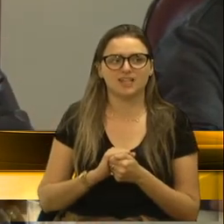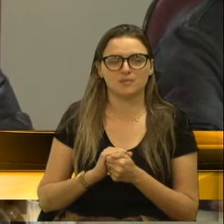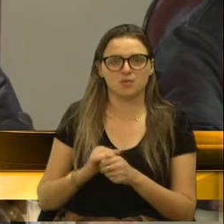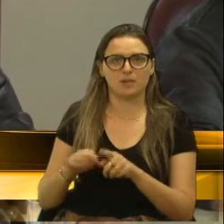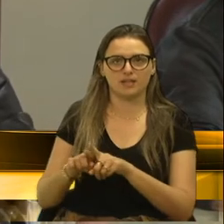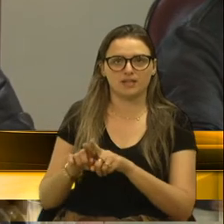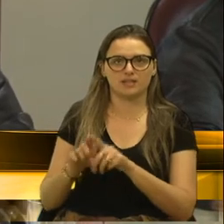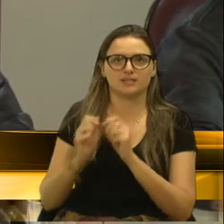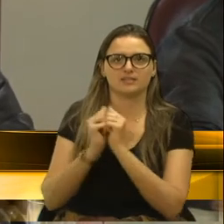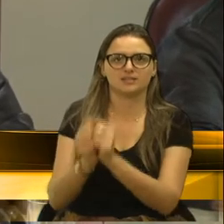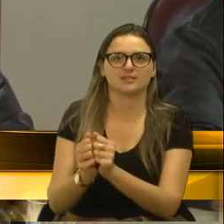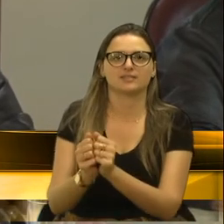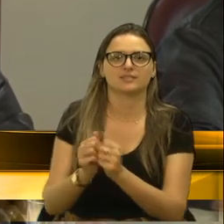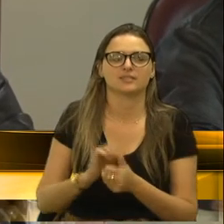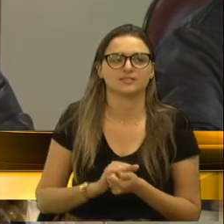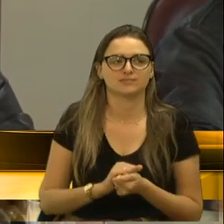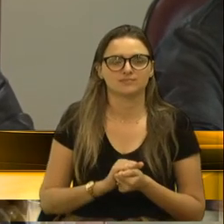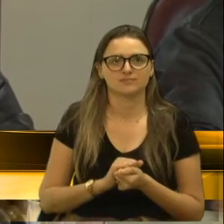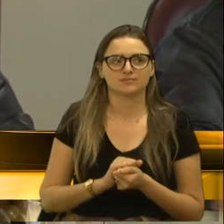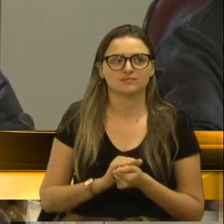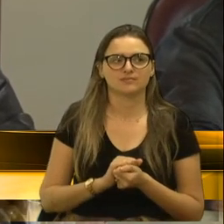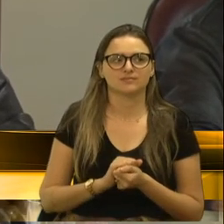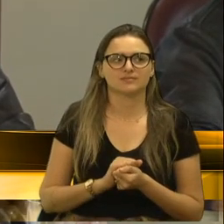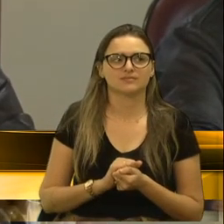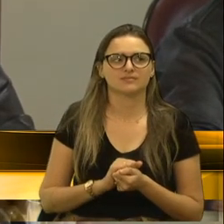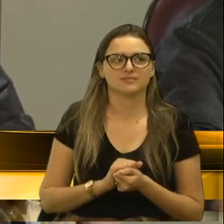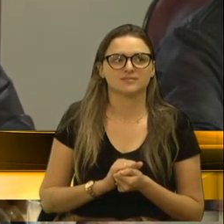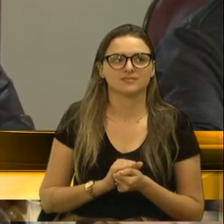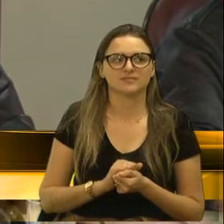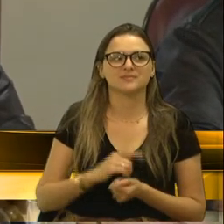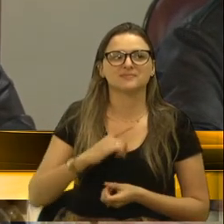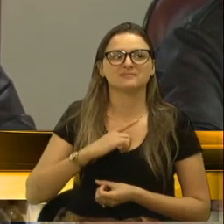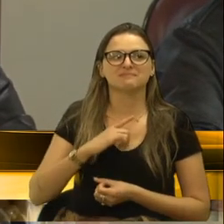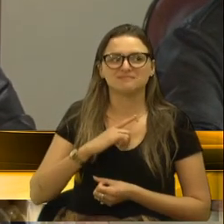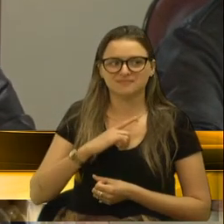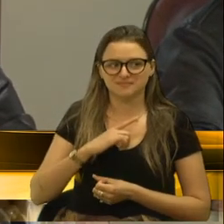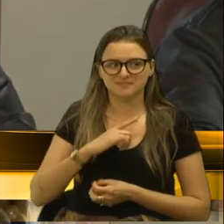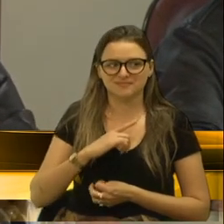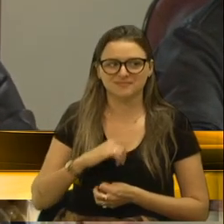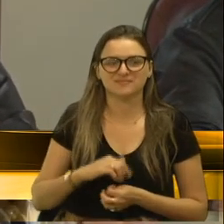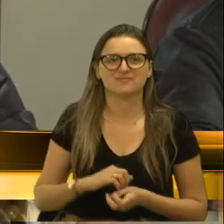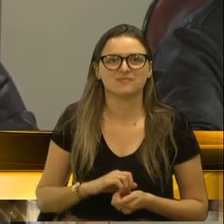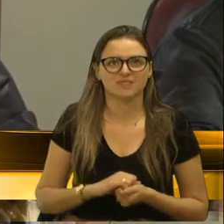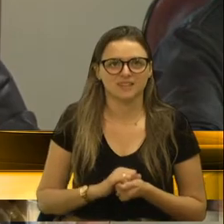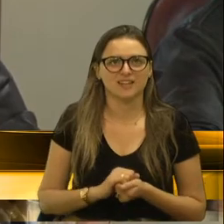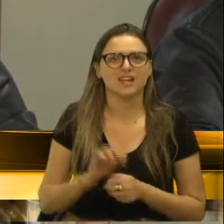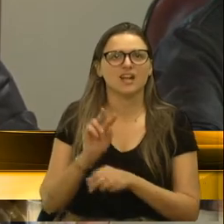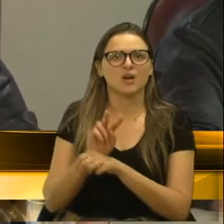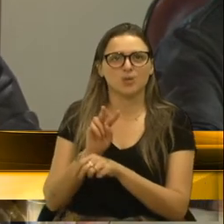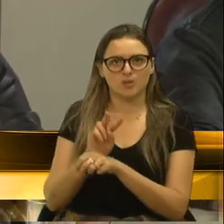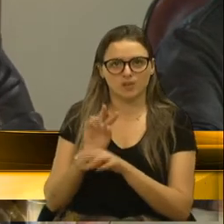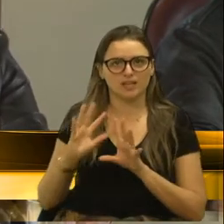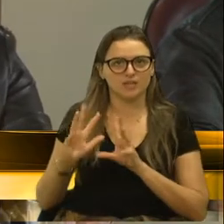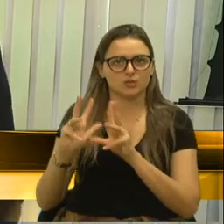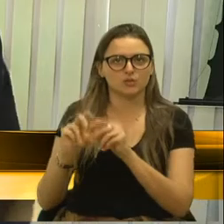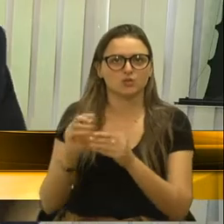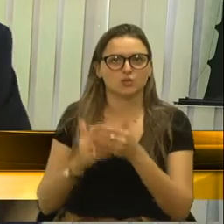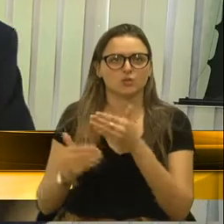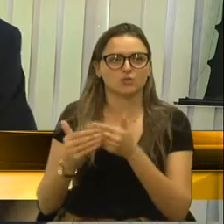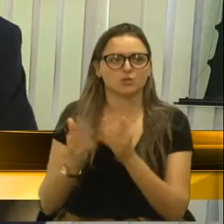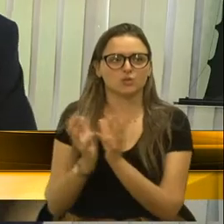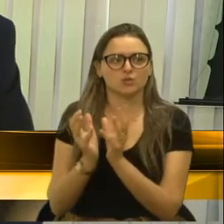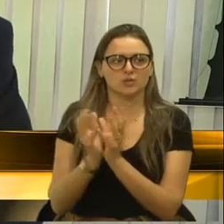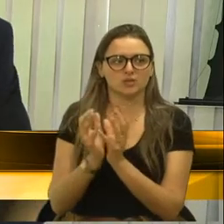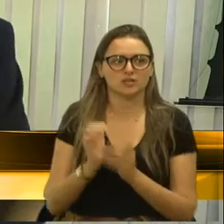também levar a informação para os funcionários, para eles levarem para suas casas. É um cuidado de todos. Obrigado, vereador. Ok, muito